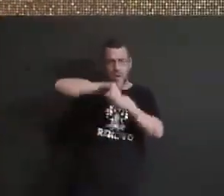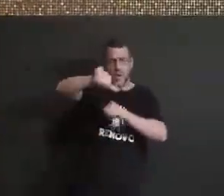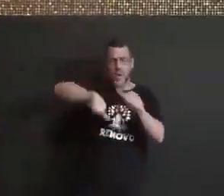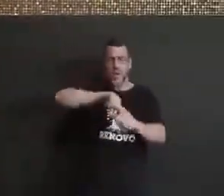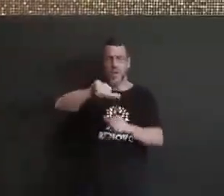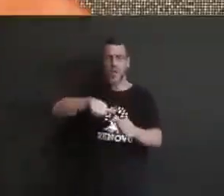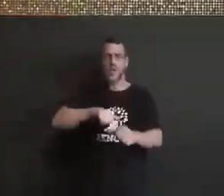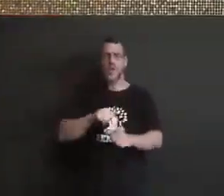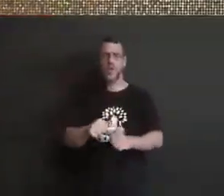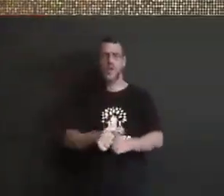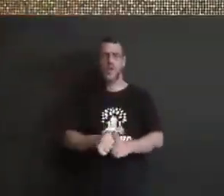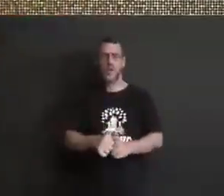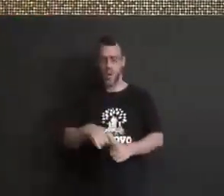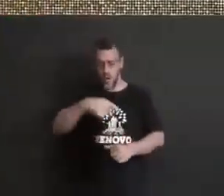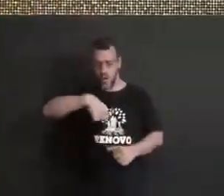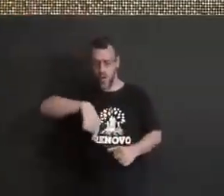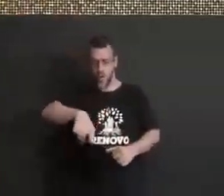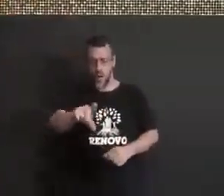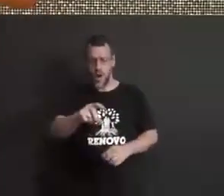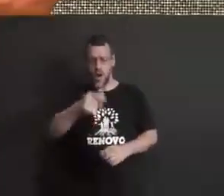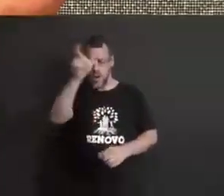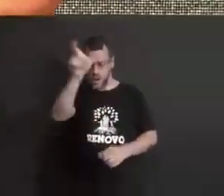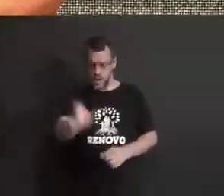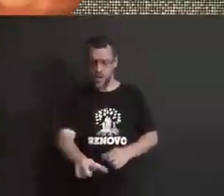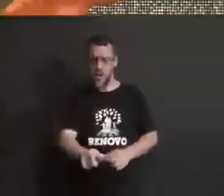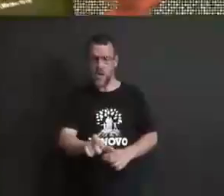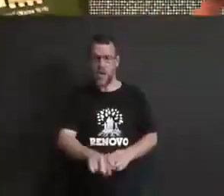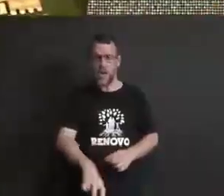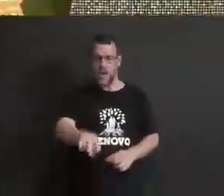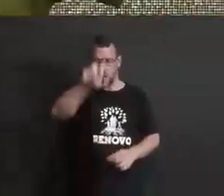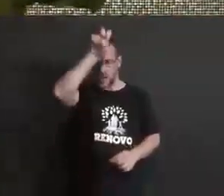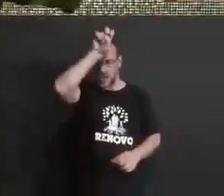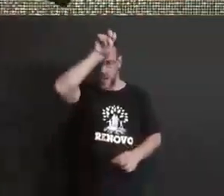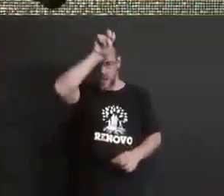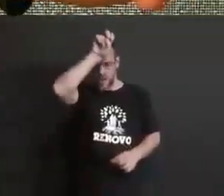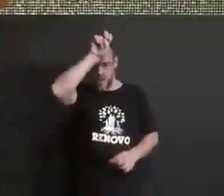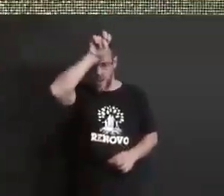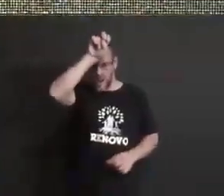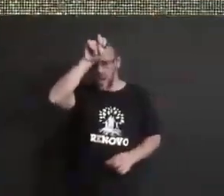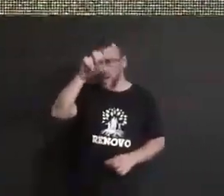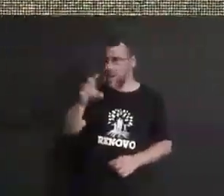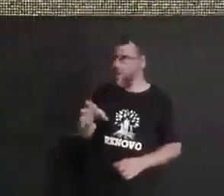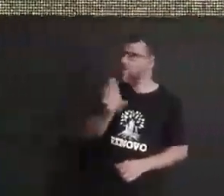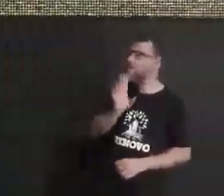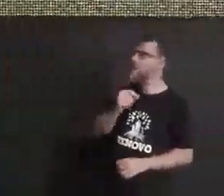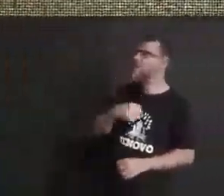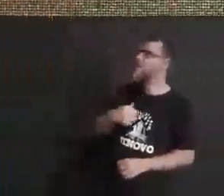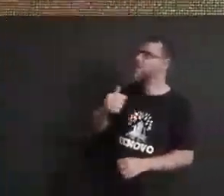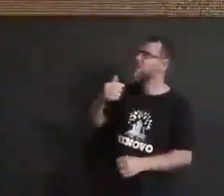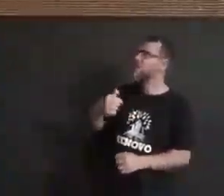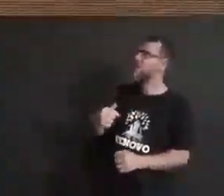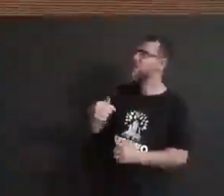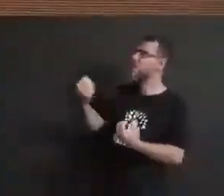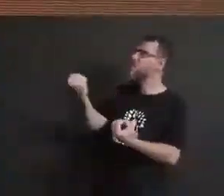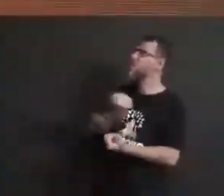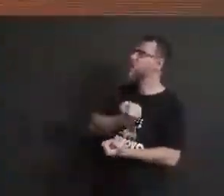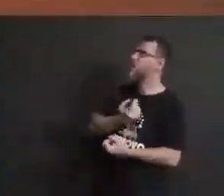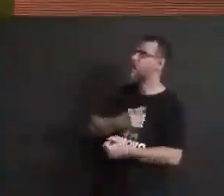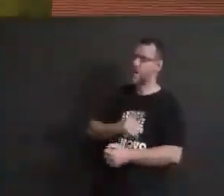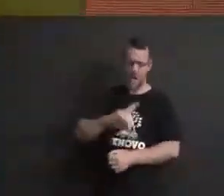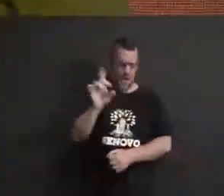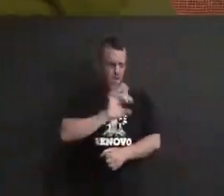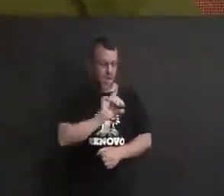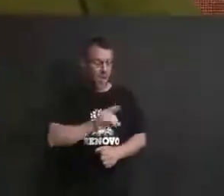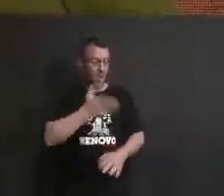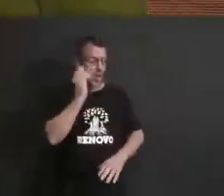faraó. Ah, mas se eles me reconhecerem, não, eu já matei todos os seus inimigos, lá não resta ninguém, lá ninguém conhece mais